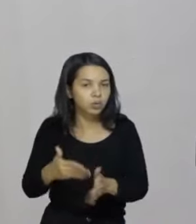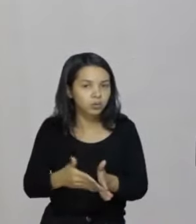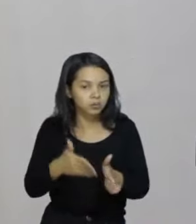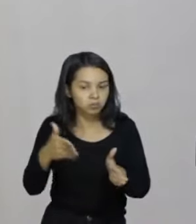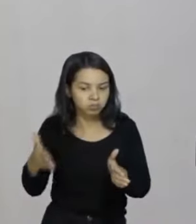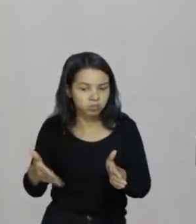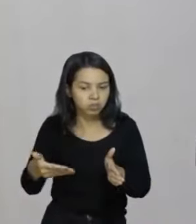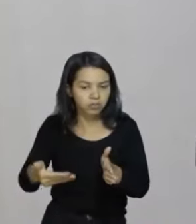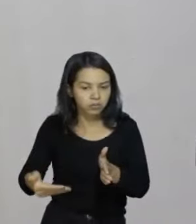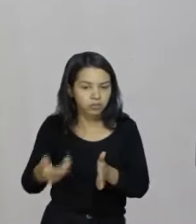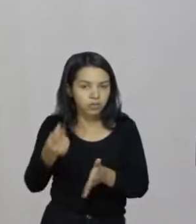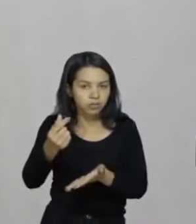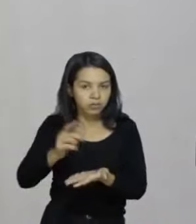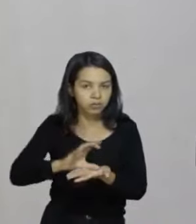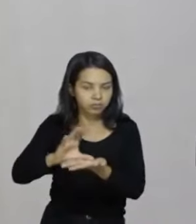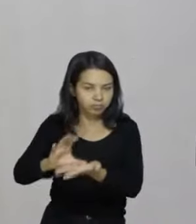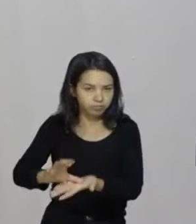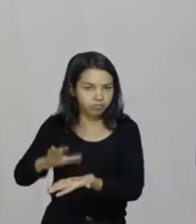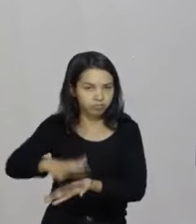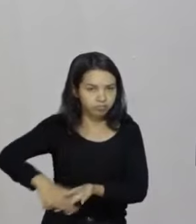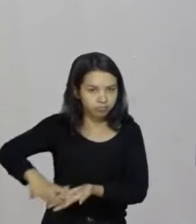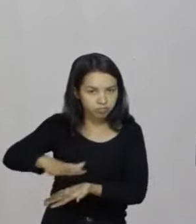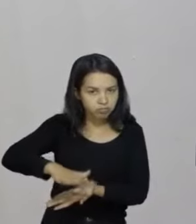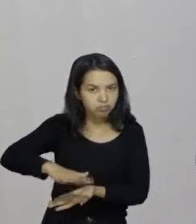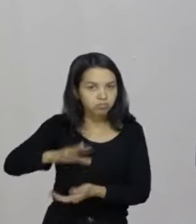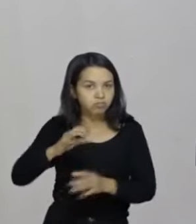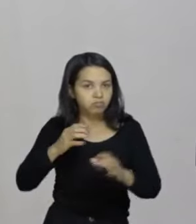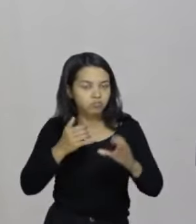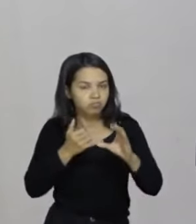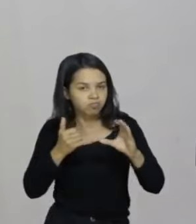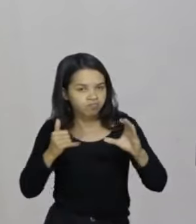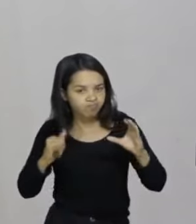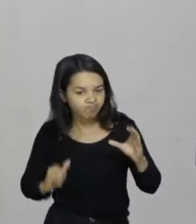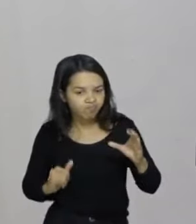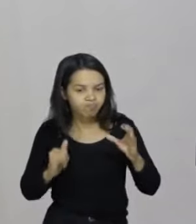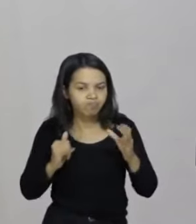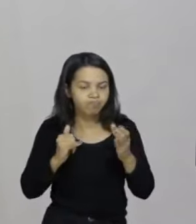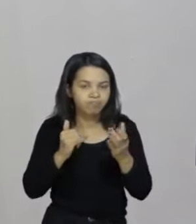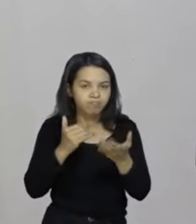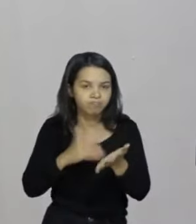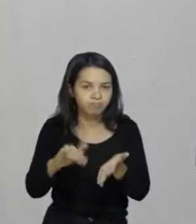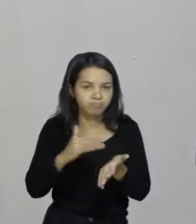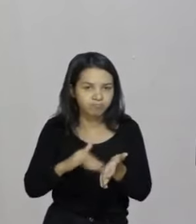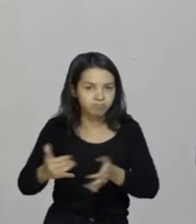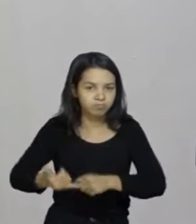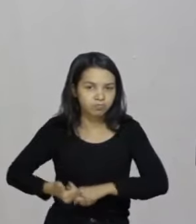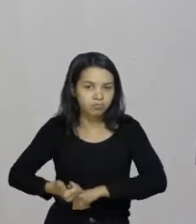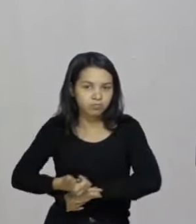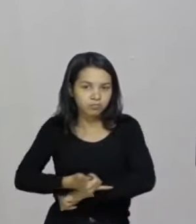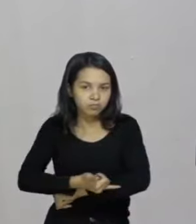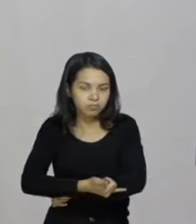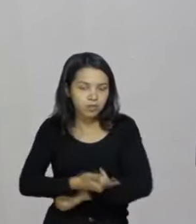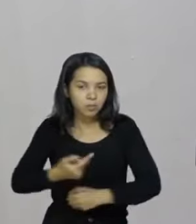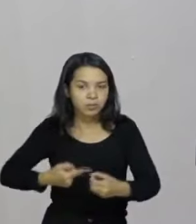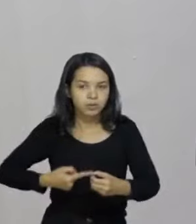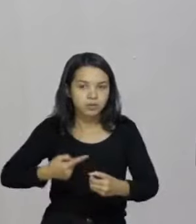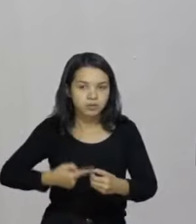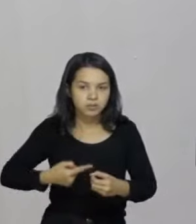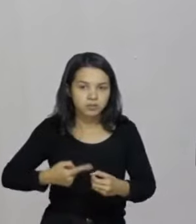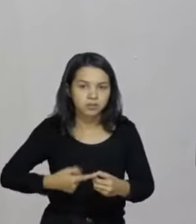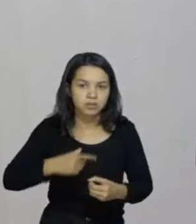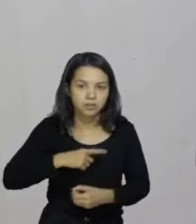investimentos para aquela região seja pela Celesc seja pela secretaria de infraestrutura seja pelo Município não tiver